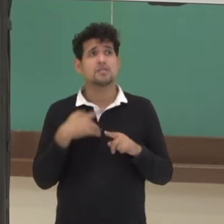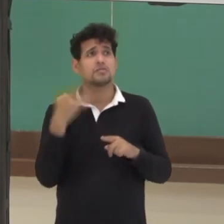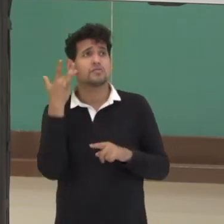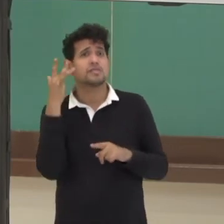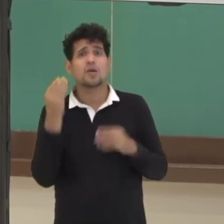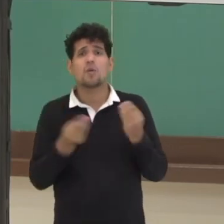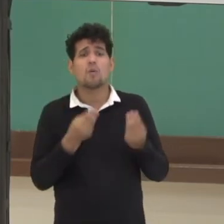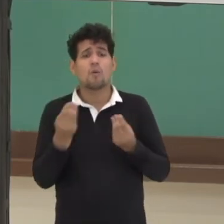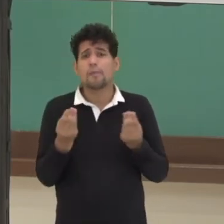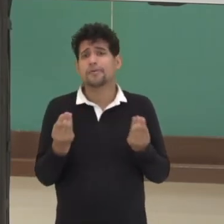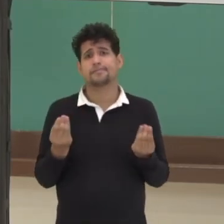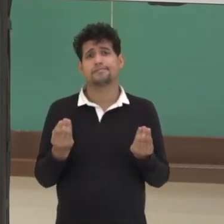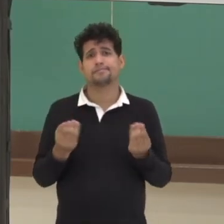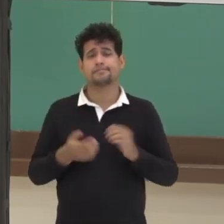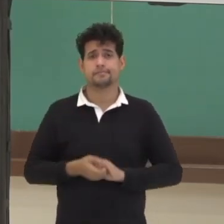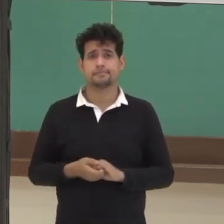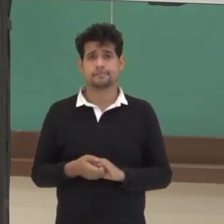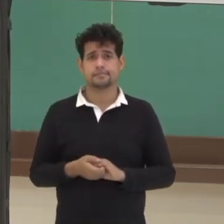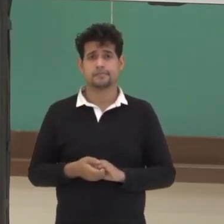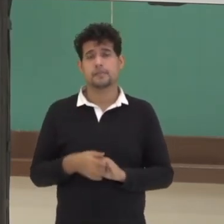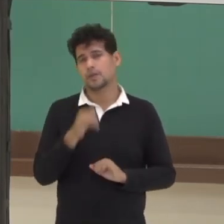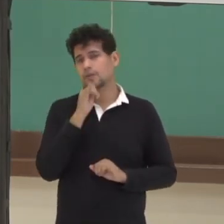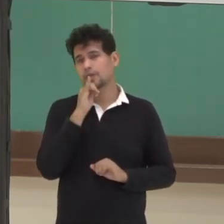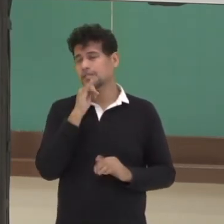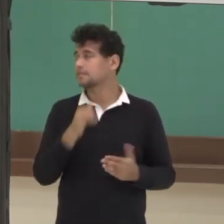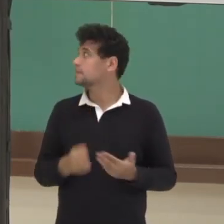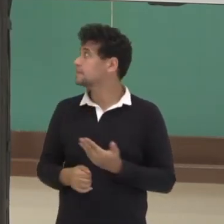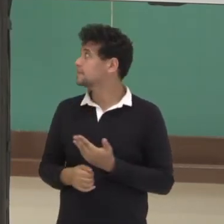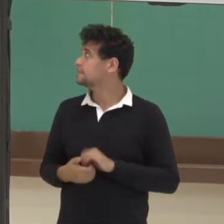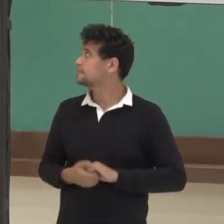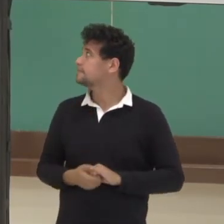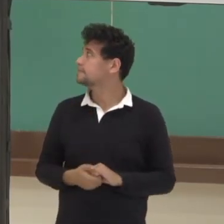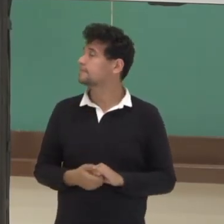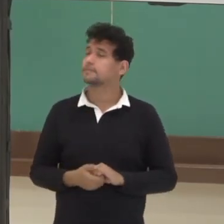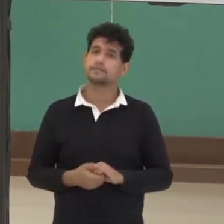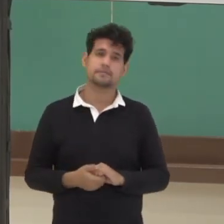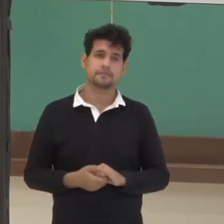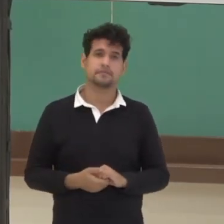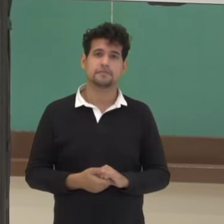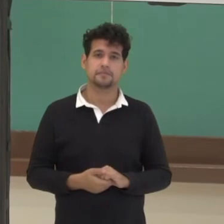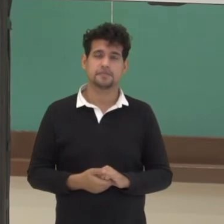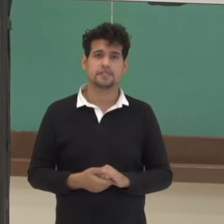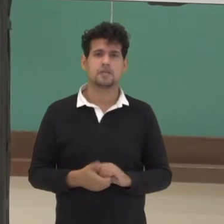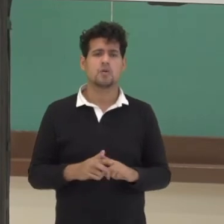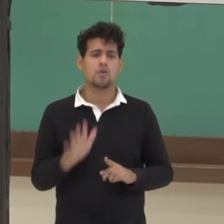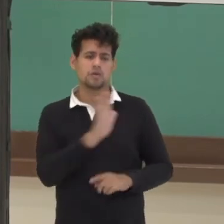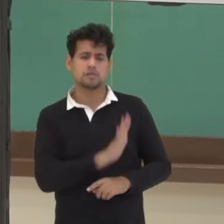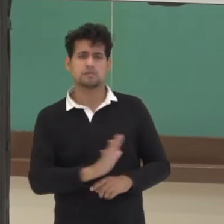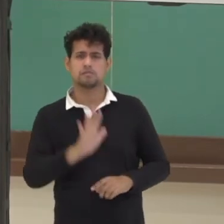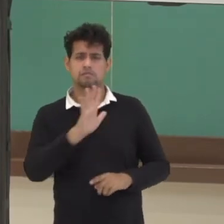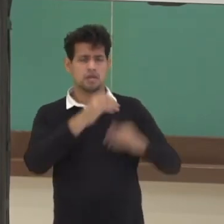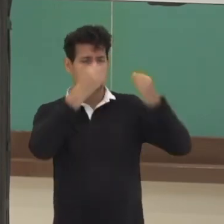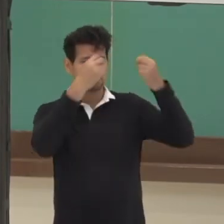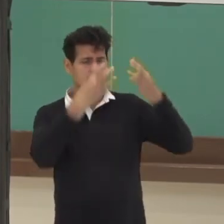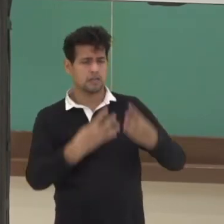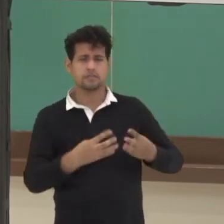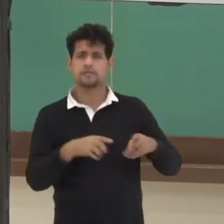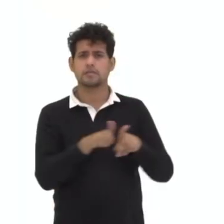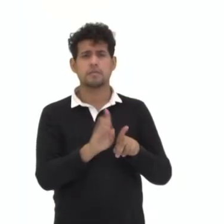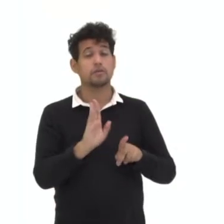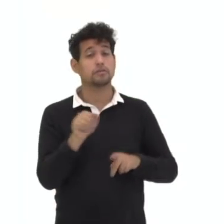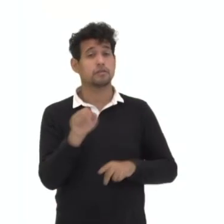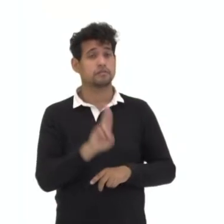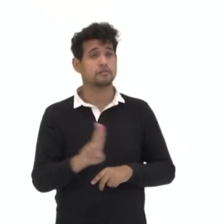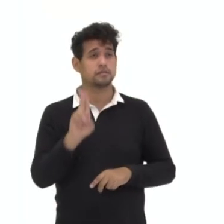quão pequena, né? Então, um exemplo disso. O espaço narrativo, e eu coloquei